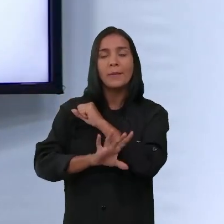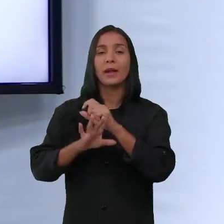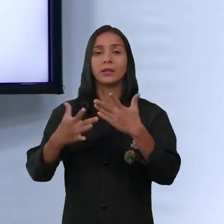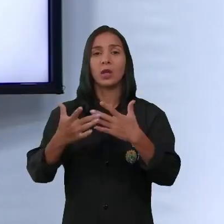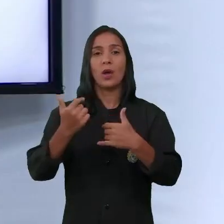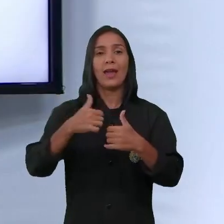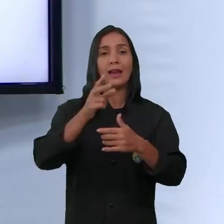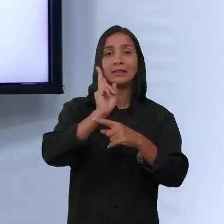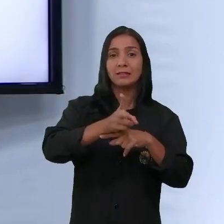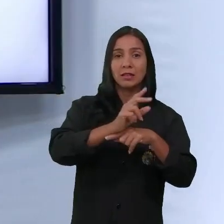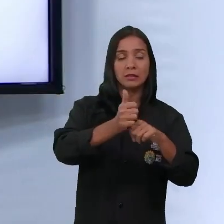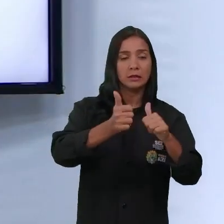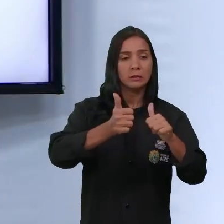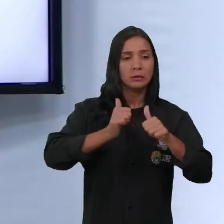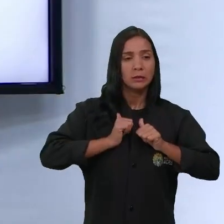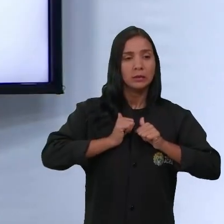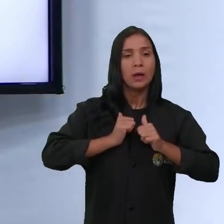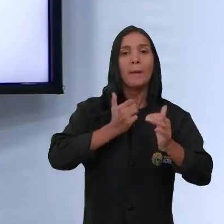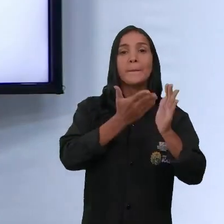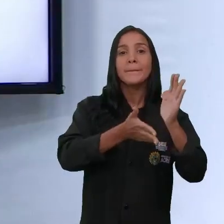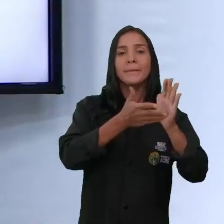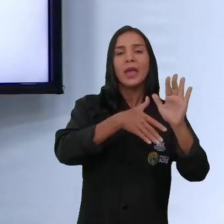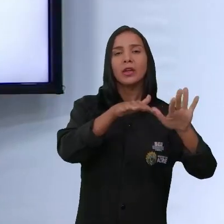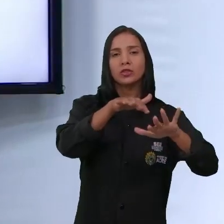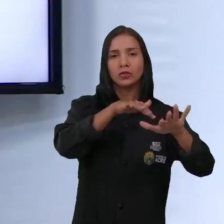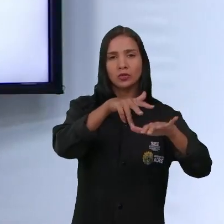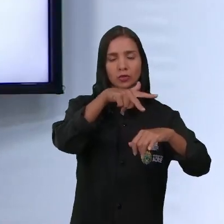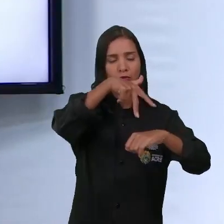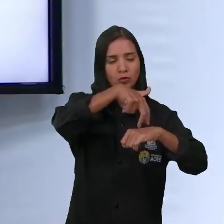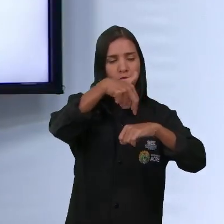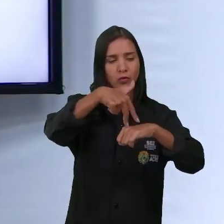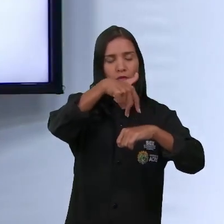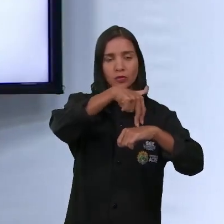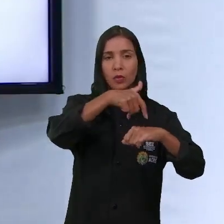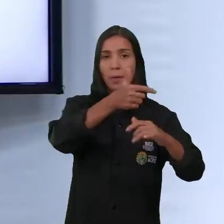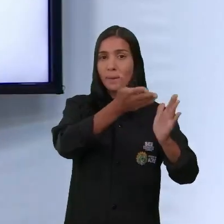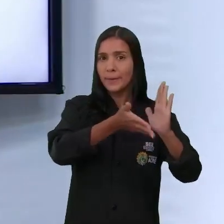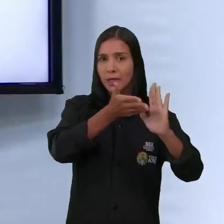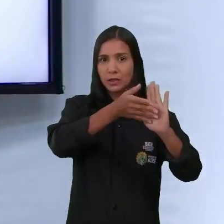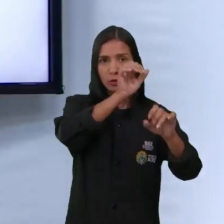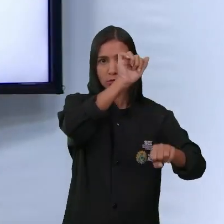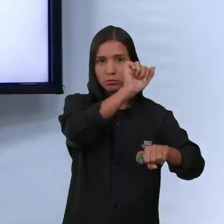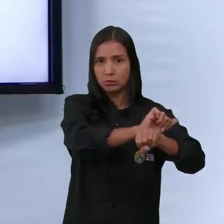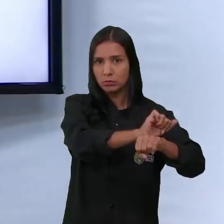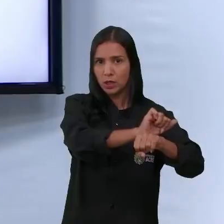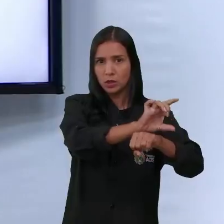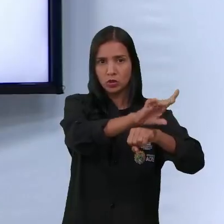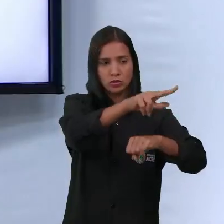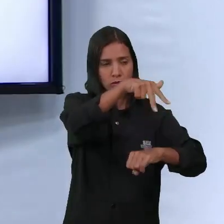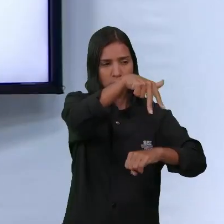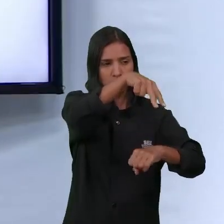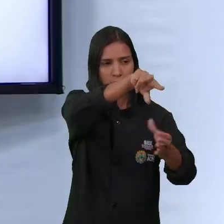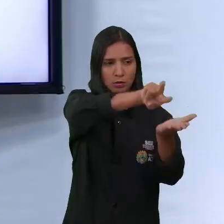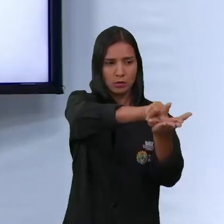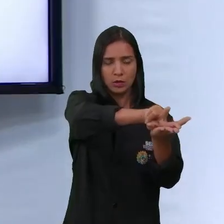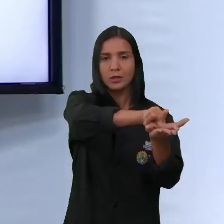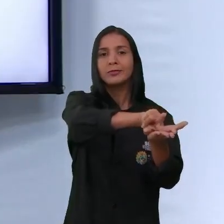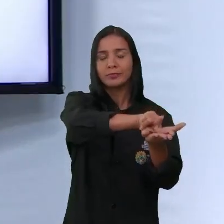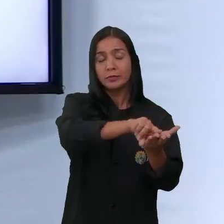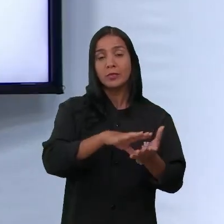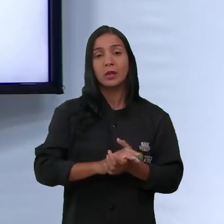totalmente dependente de uma outra pessoa, né? E de outras pessoas que, obviamente,